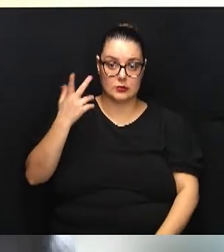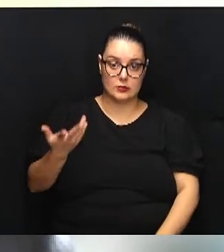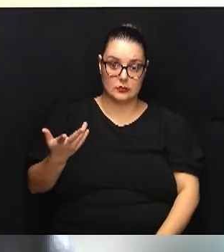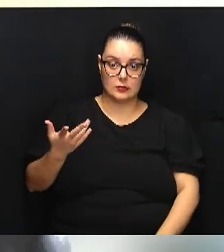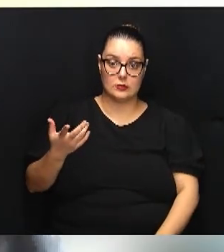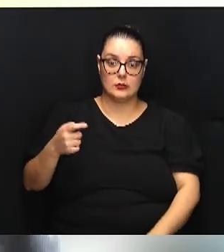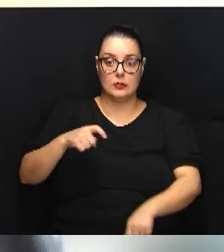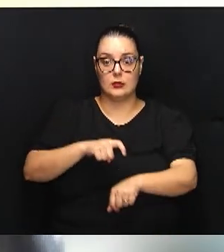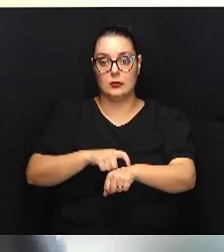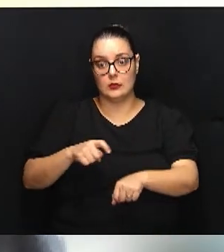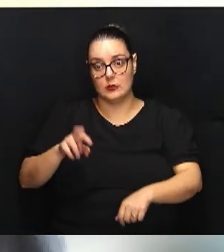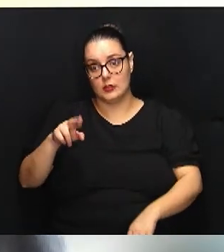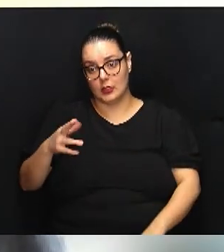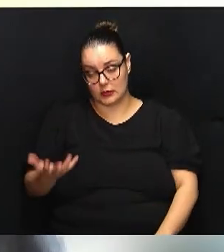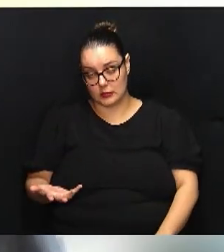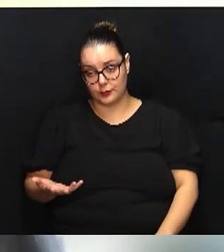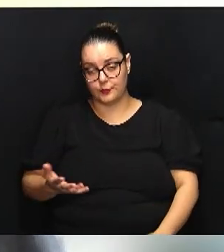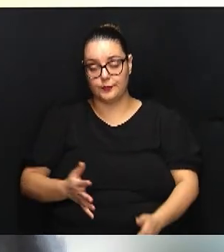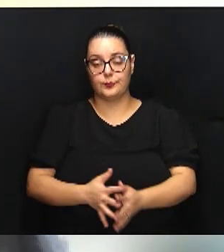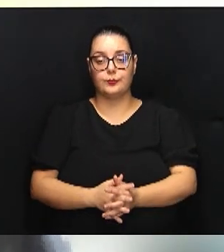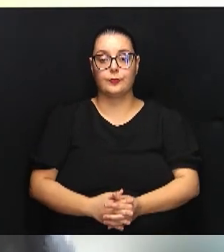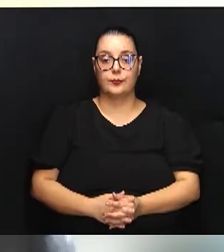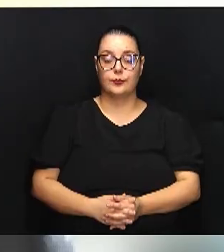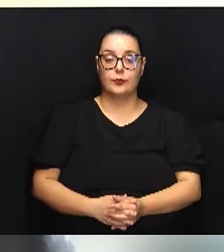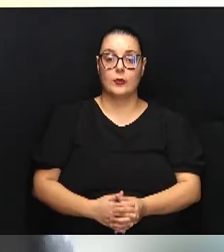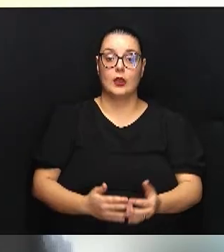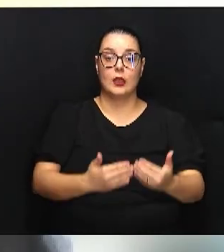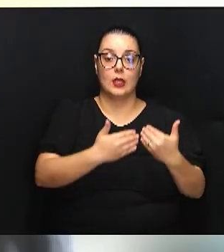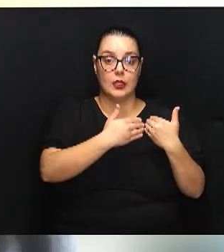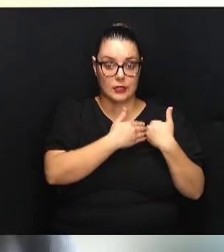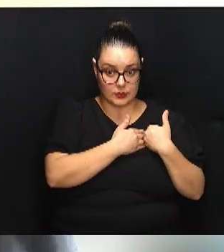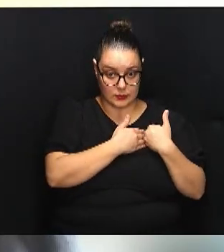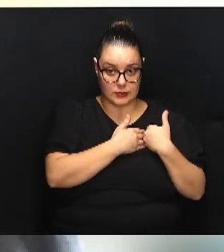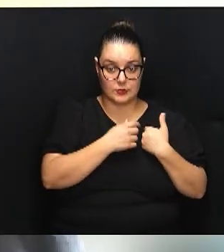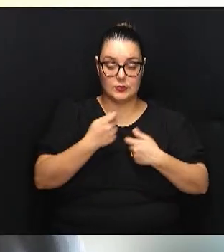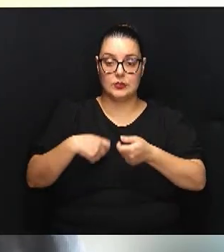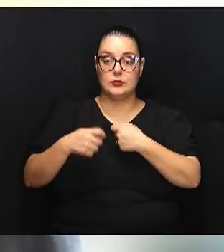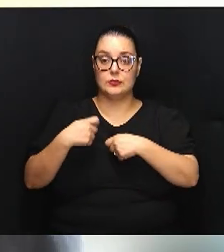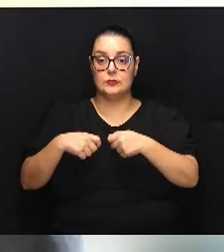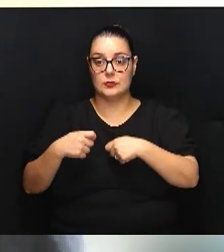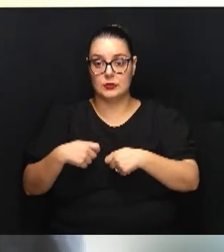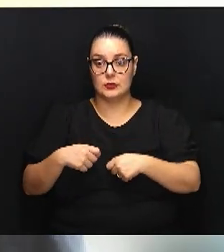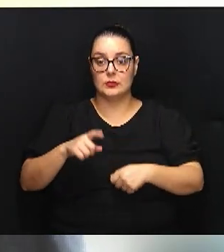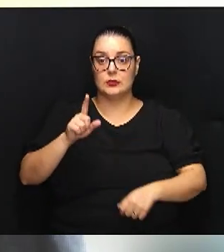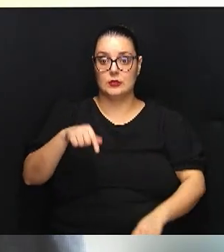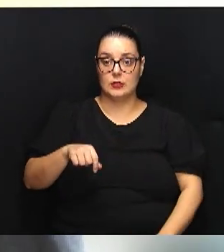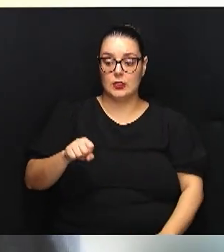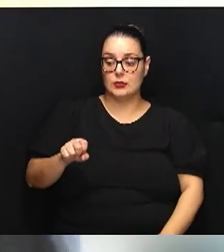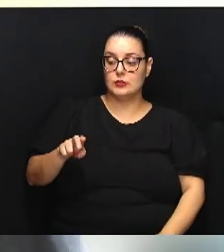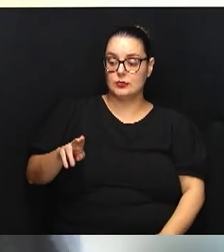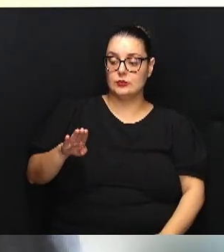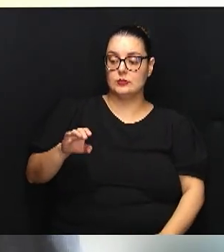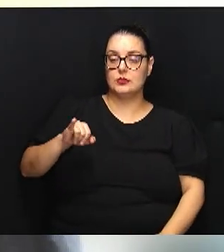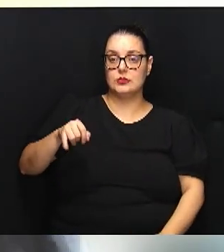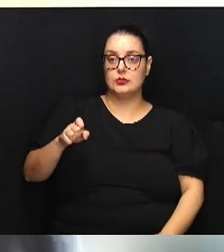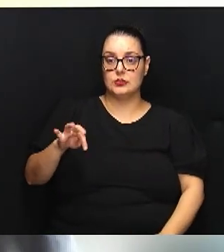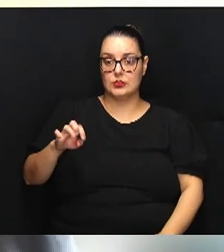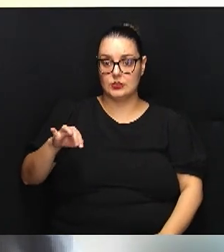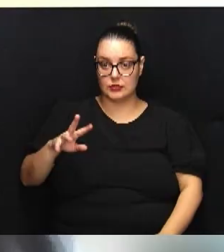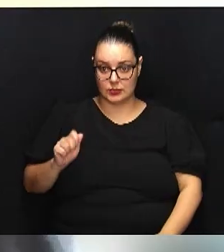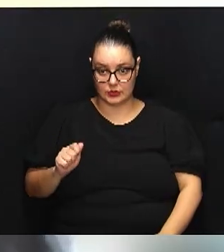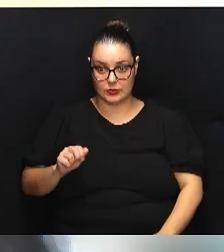responsável no estado de São Paulo por situações dessa natureza. A responsabilidade administrativa, ela